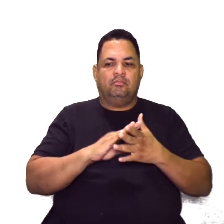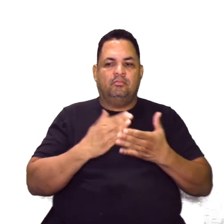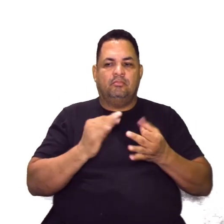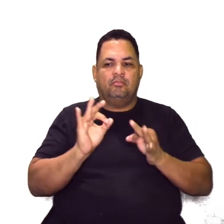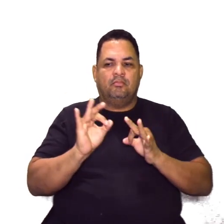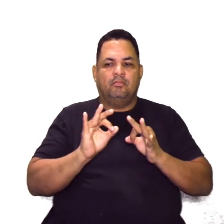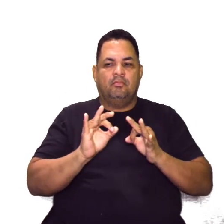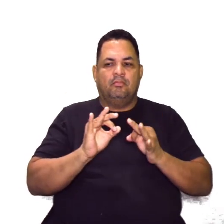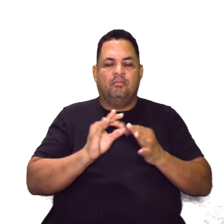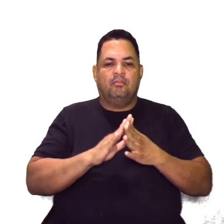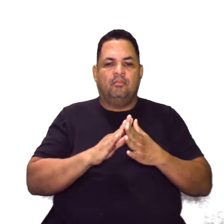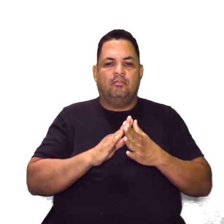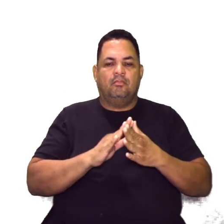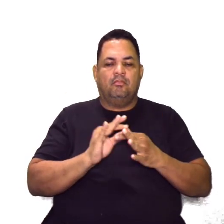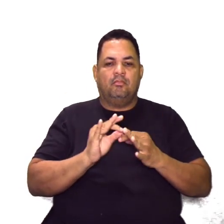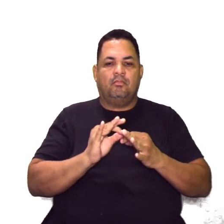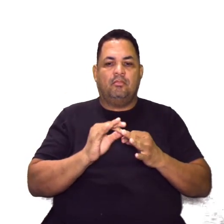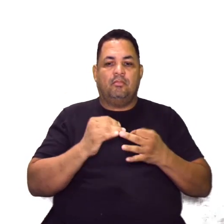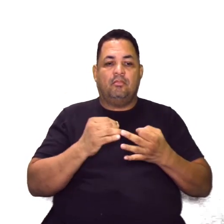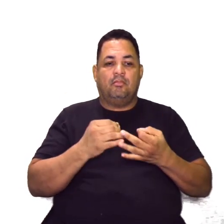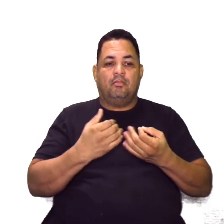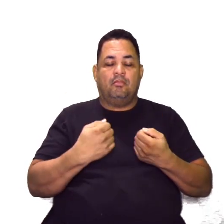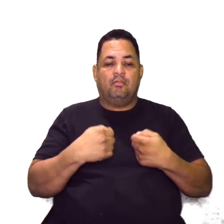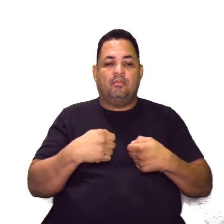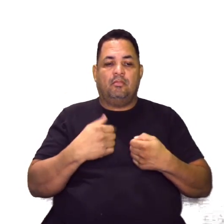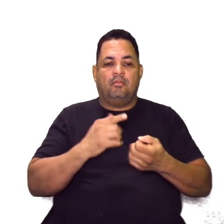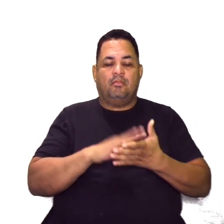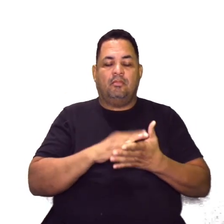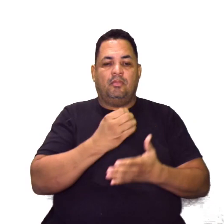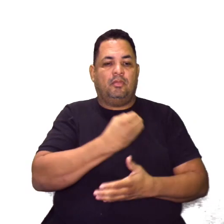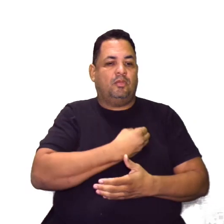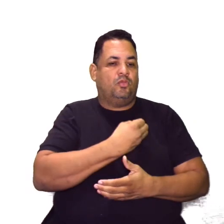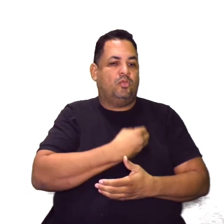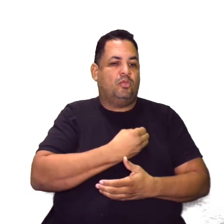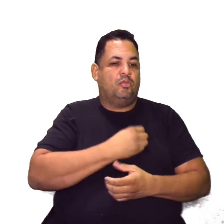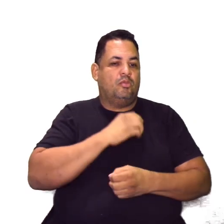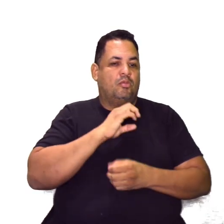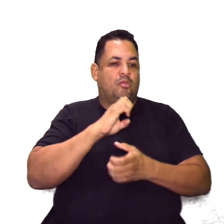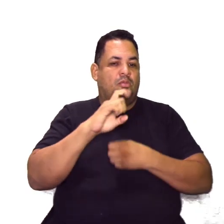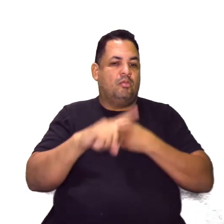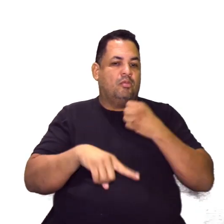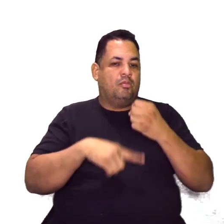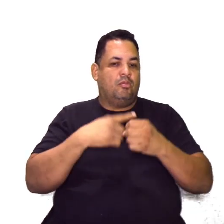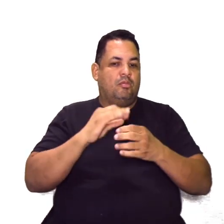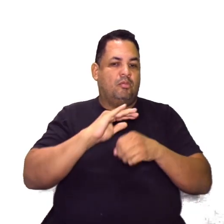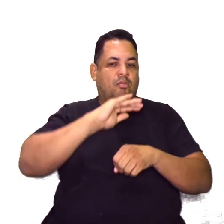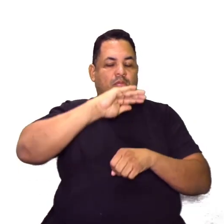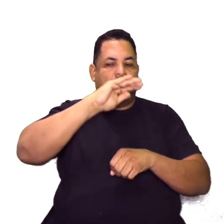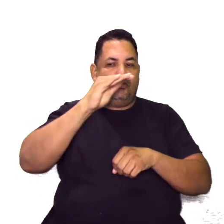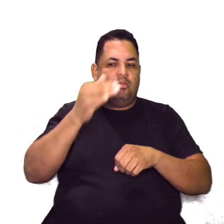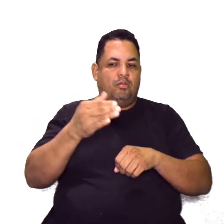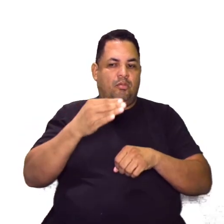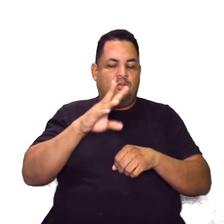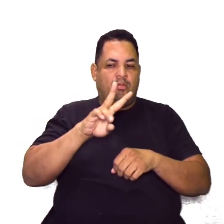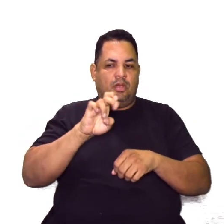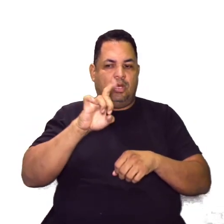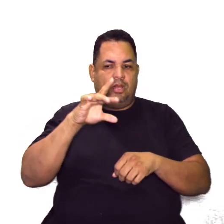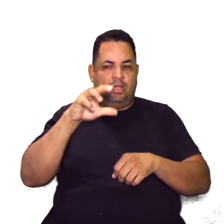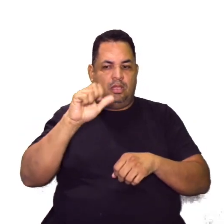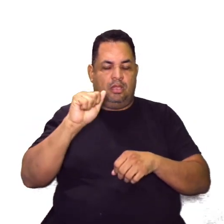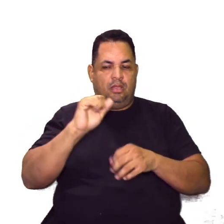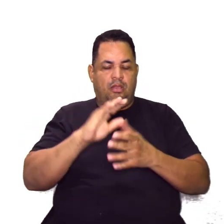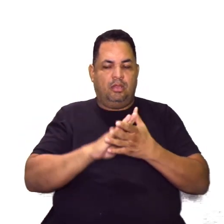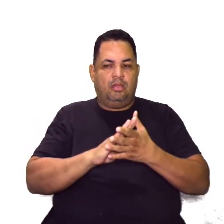dependem diretamente do número de elétrons da camada de valência do átomo no